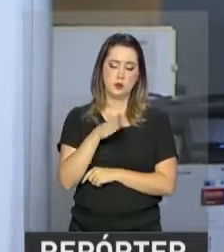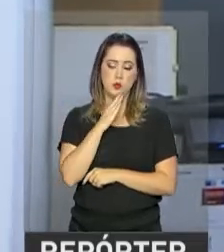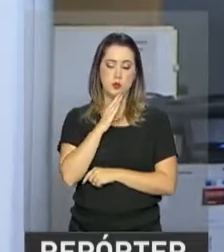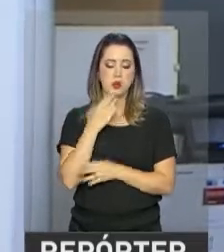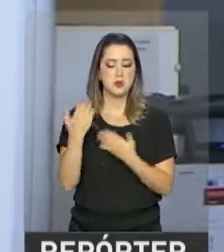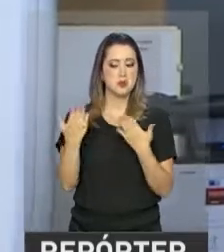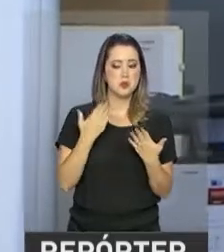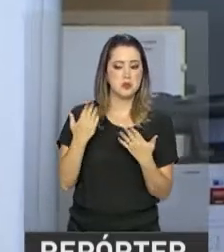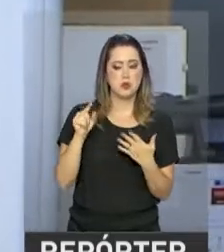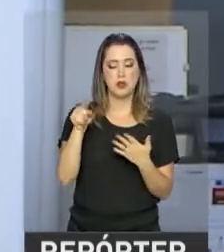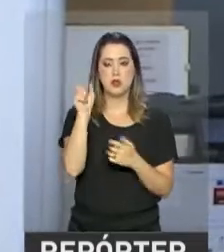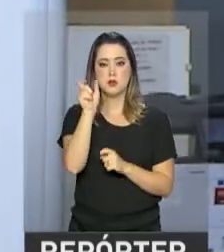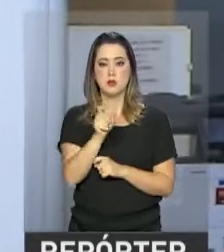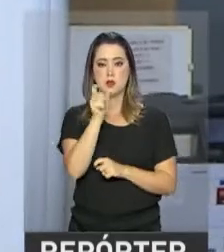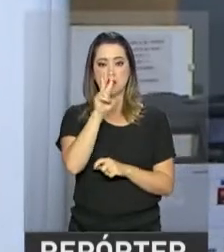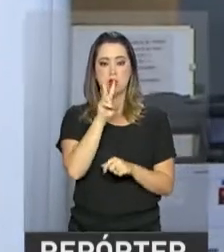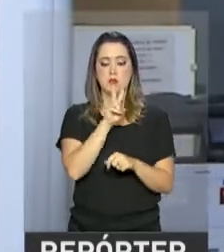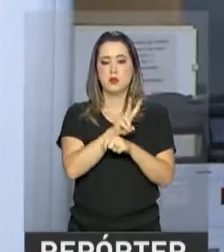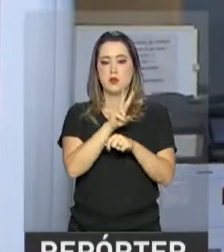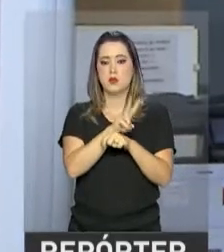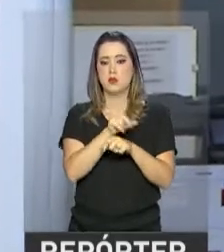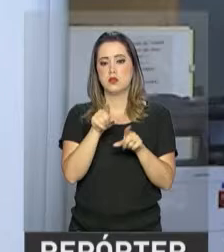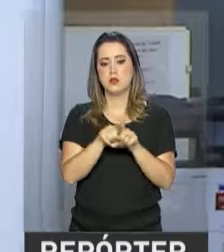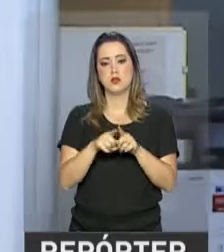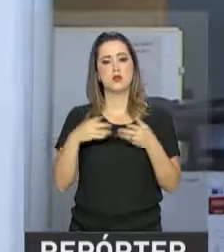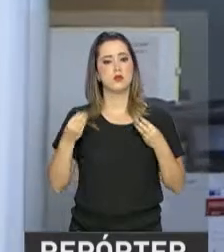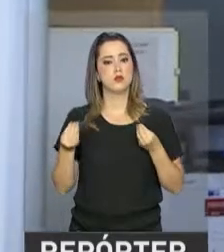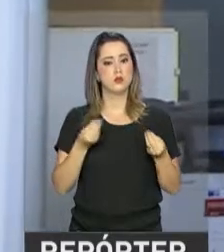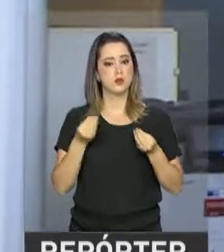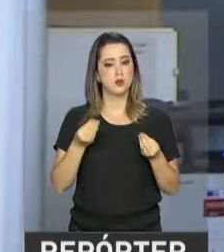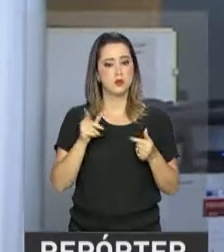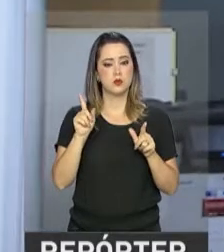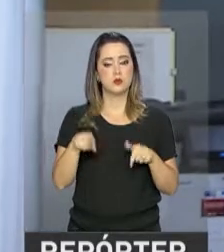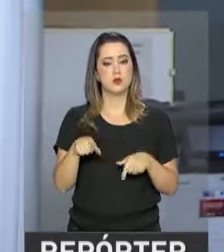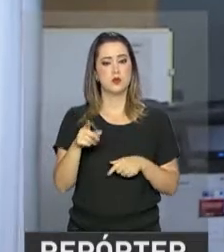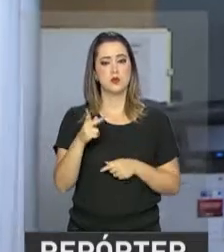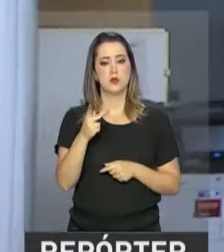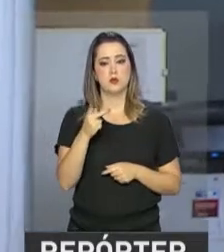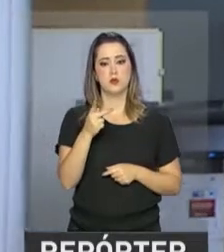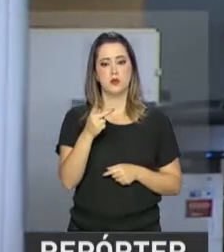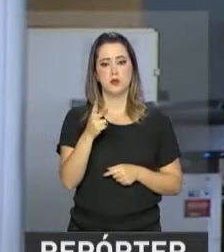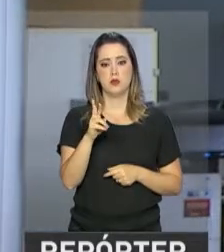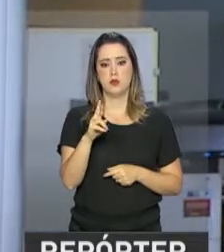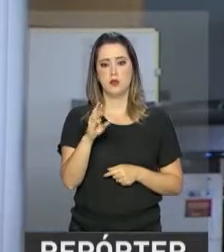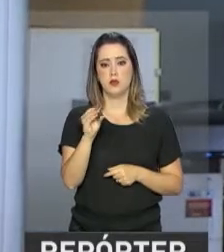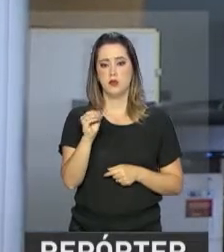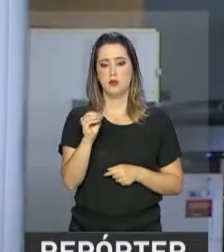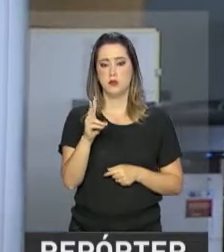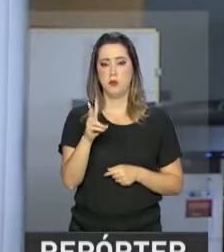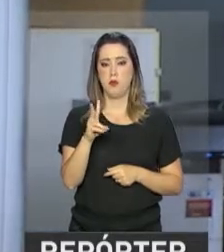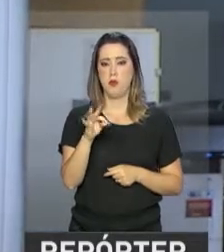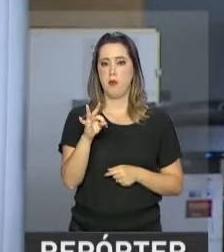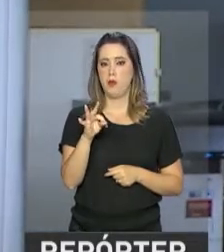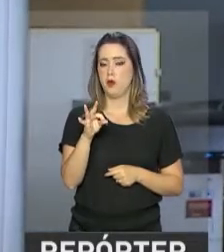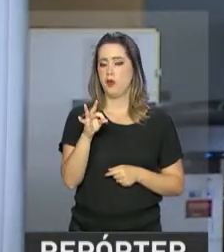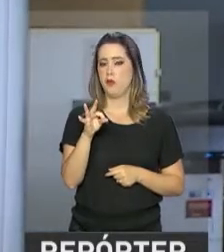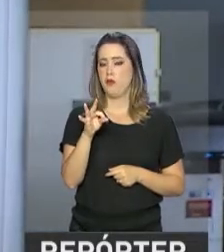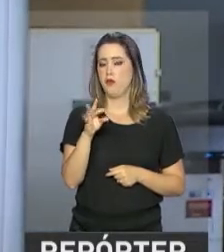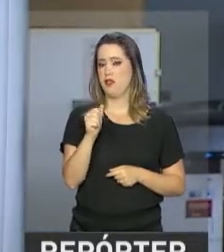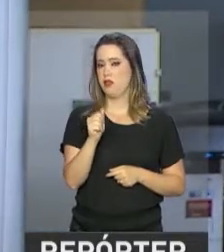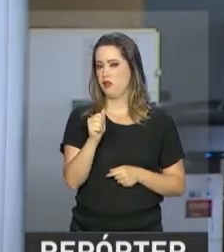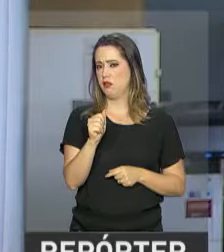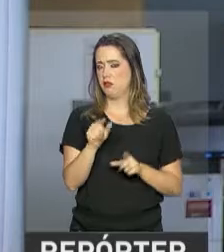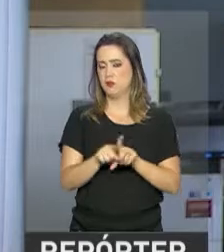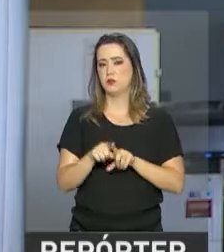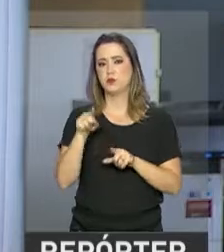e conhecer o perfil das pessoas protegidas ea efetividade do provita fará com que essa política pública se consolida cada vez mais do